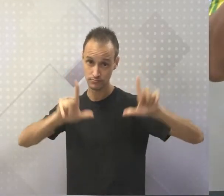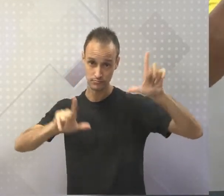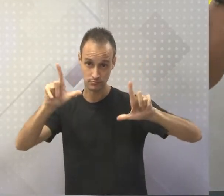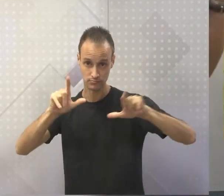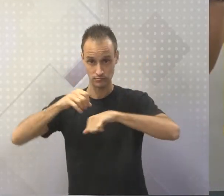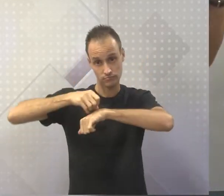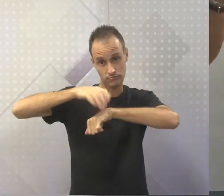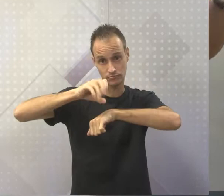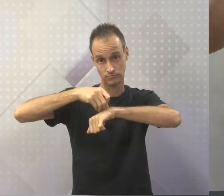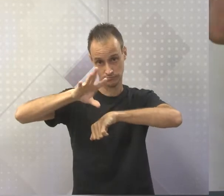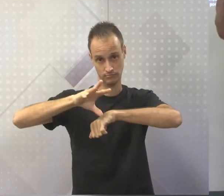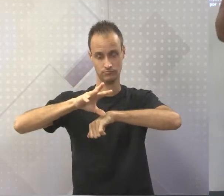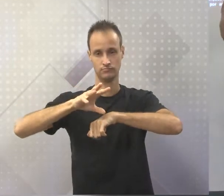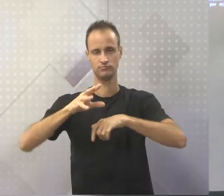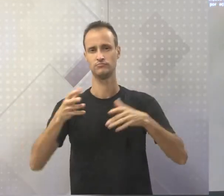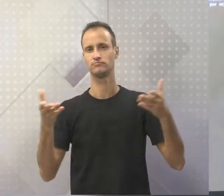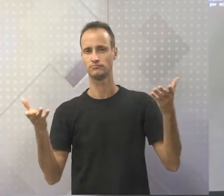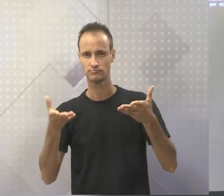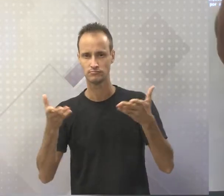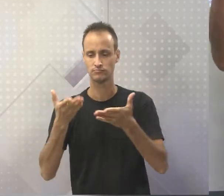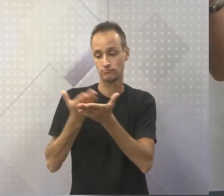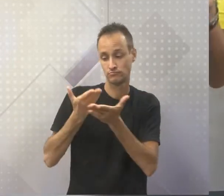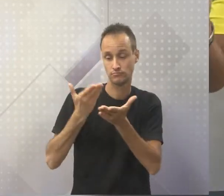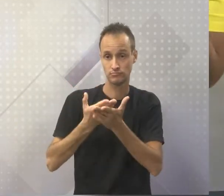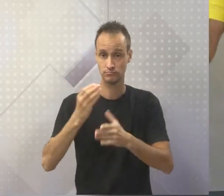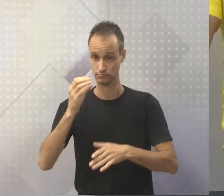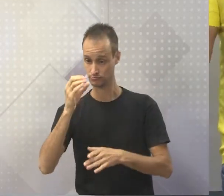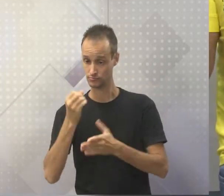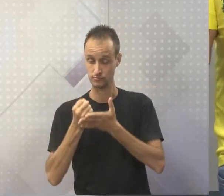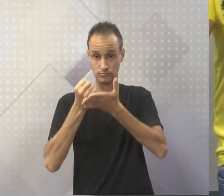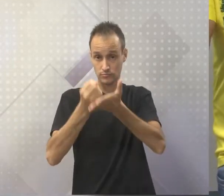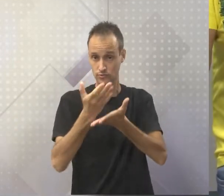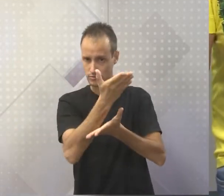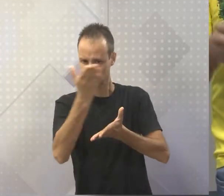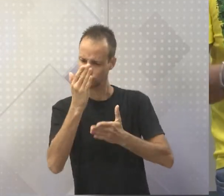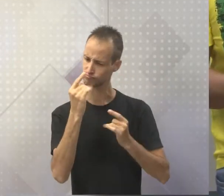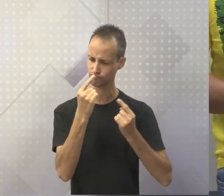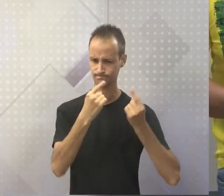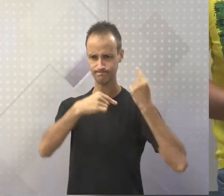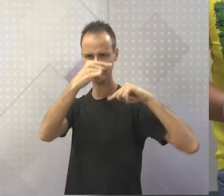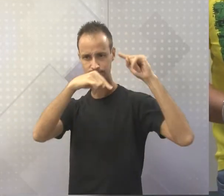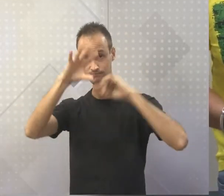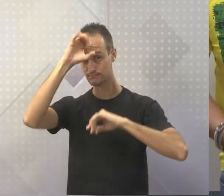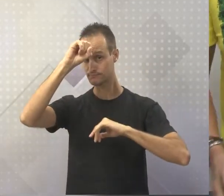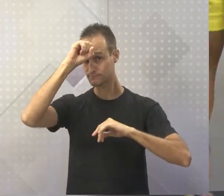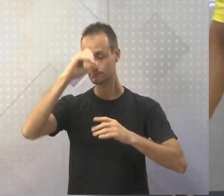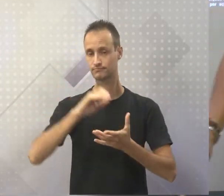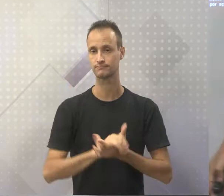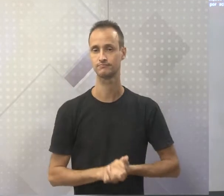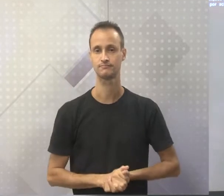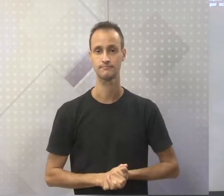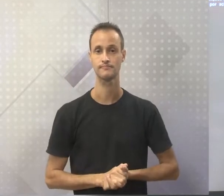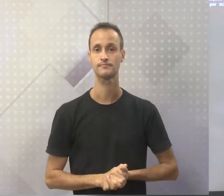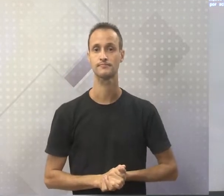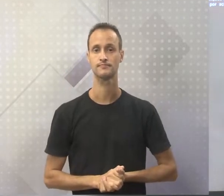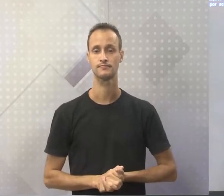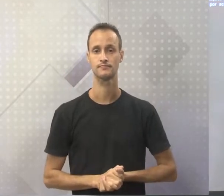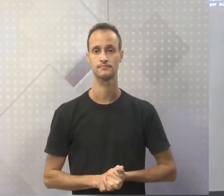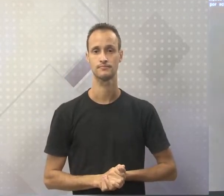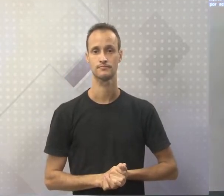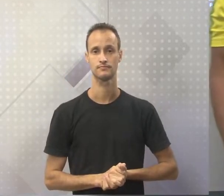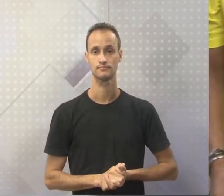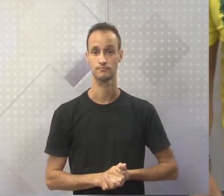essas informações que estão ajudando a você construir as bases do conhecimento. E